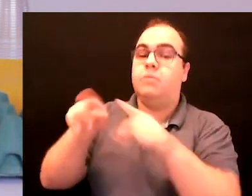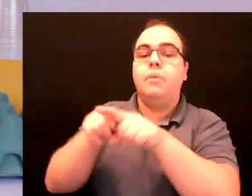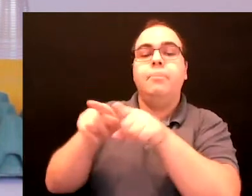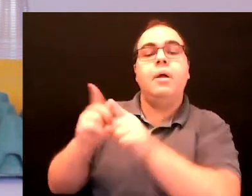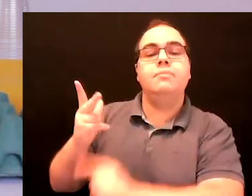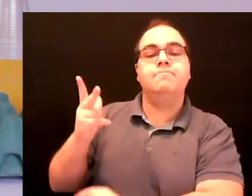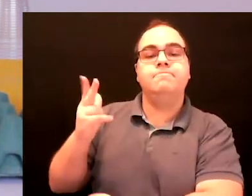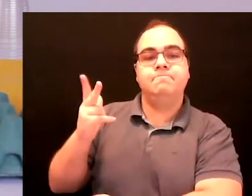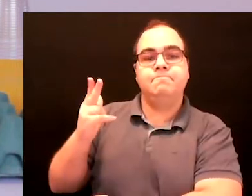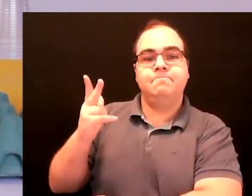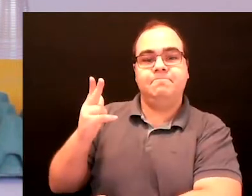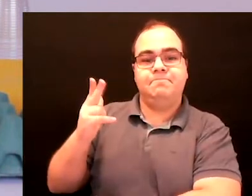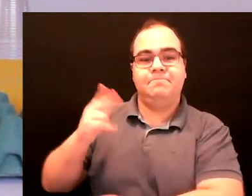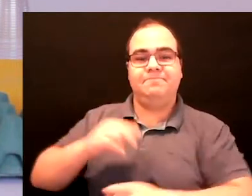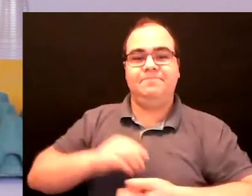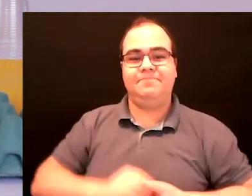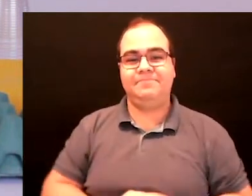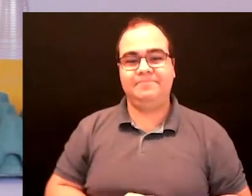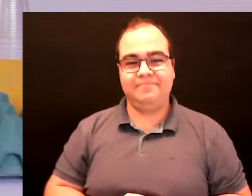tesoura